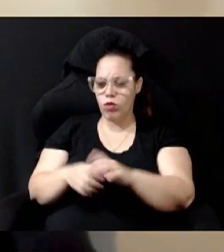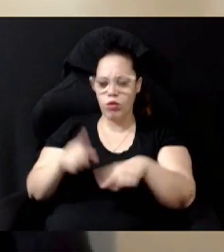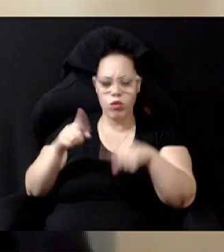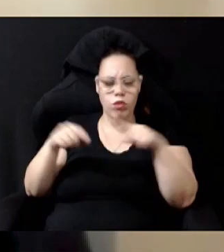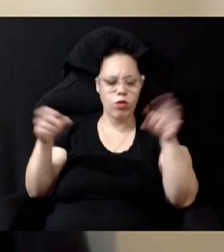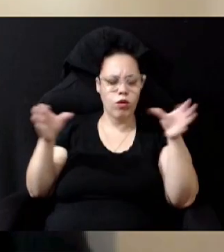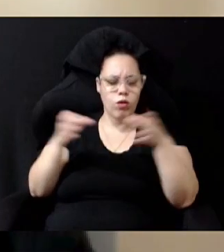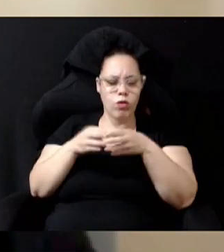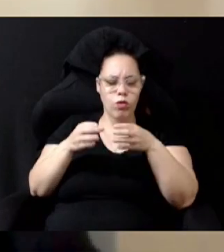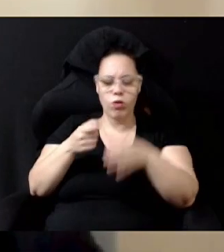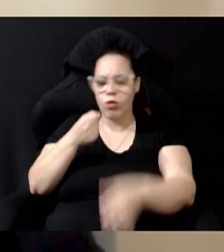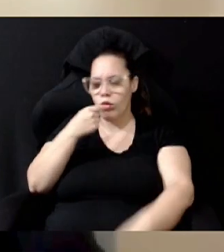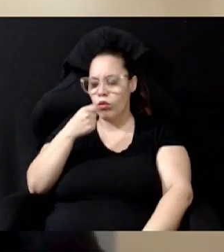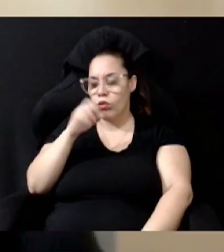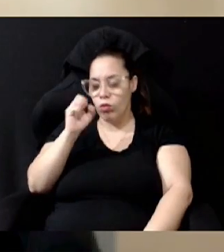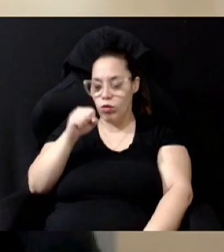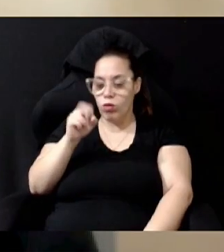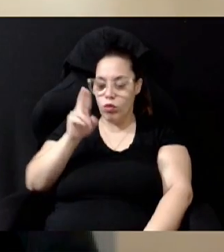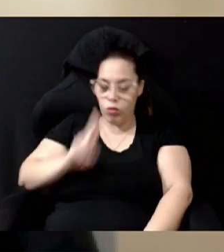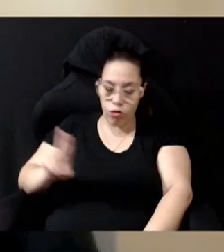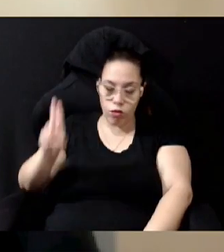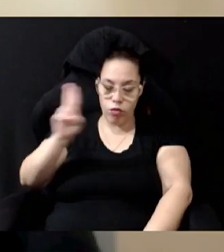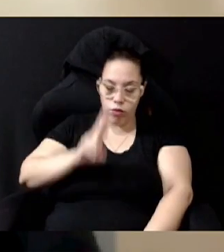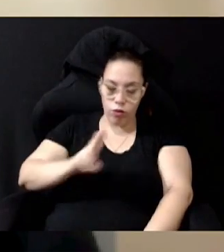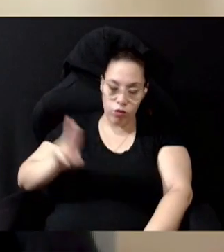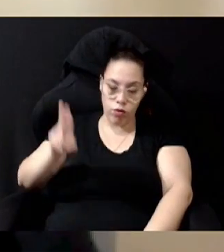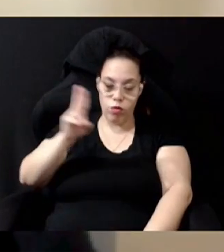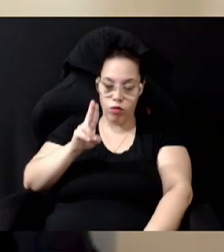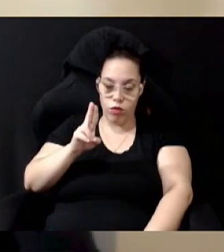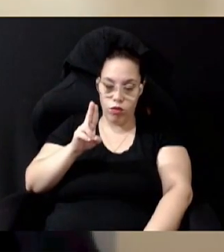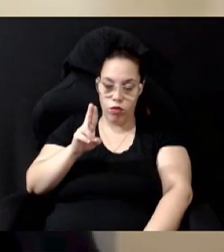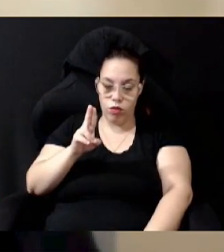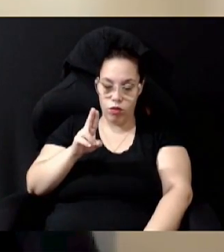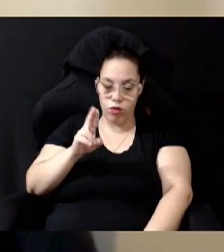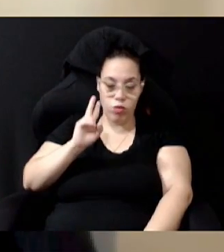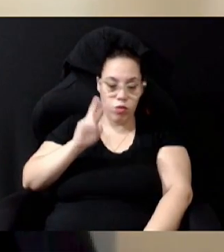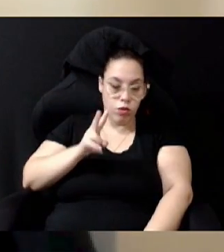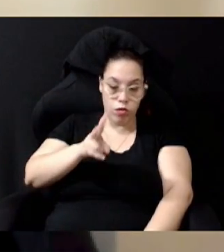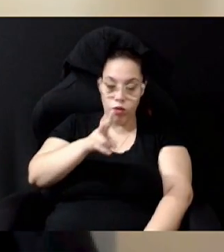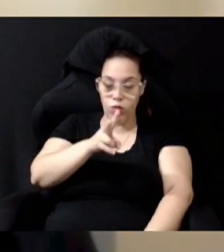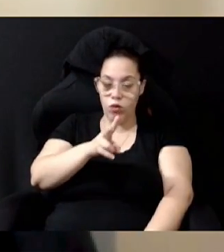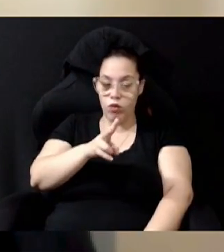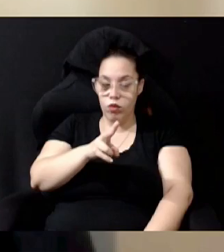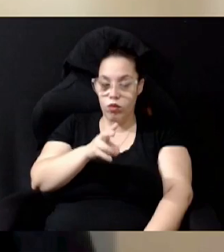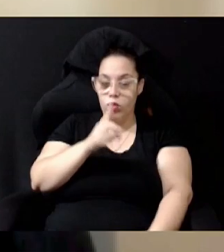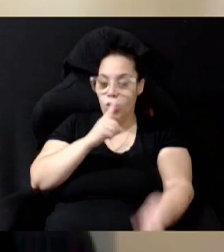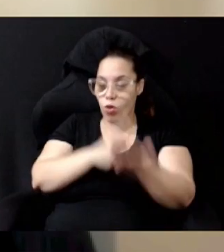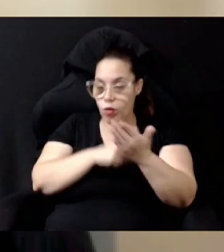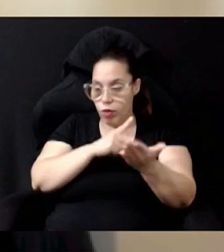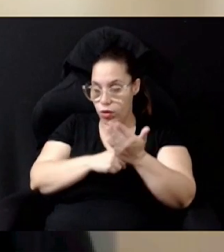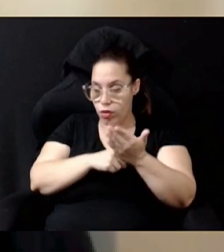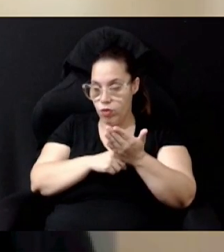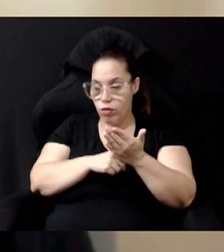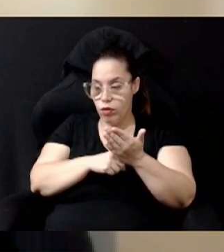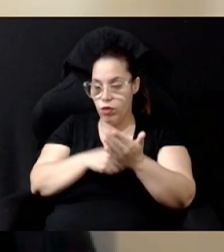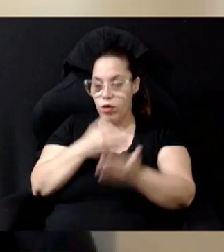sim, são usados de forma contínua, às vezes de forma combinada, para poder se melhorar os sintomas.